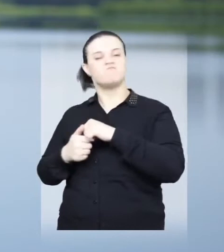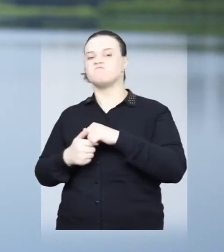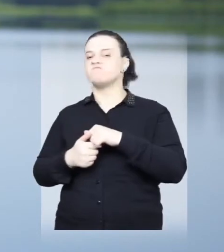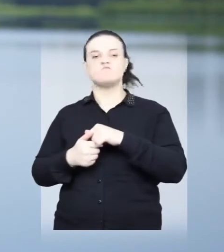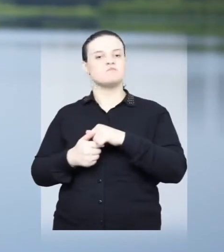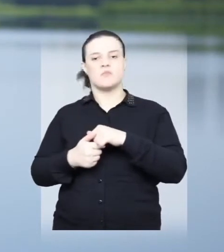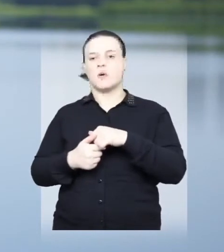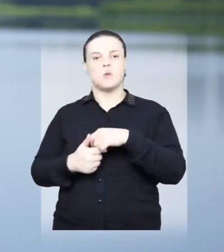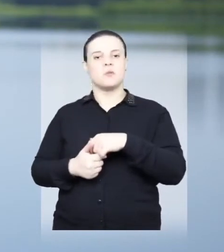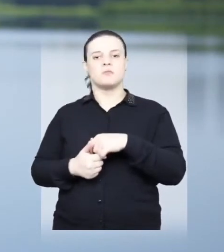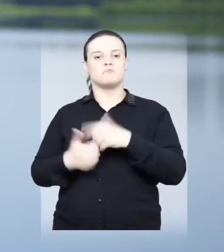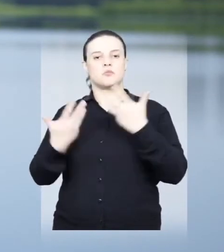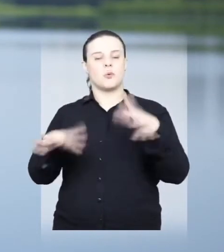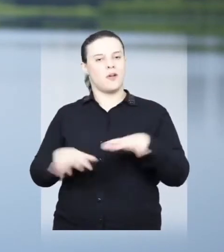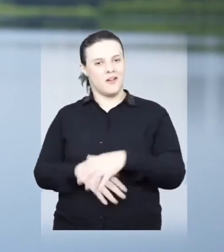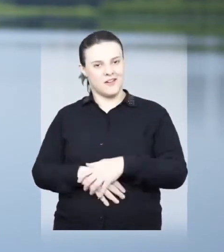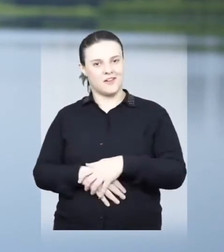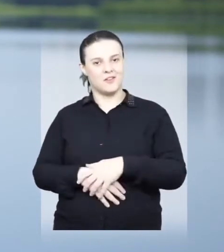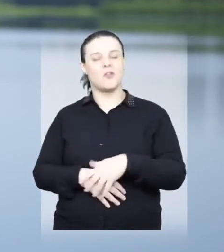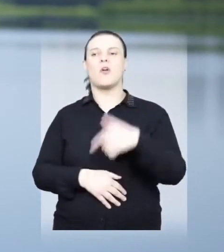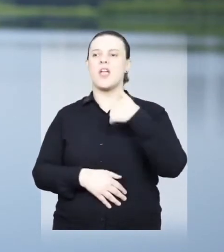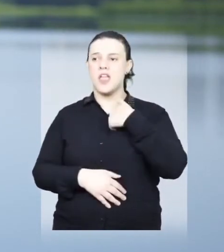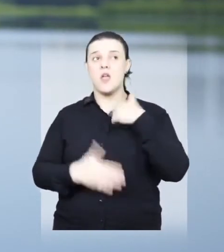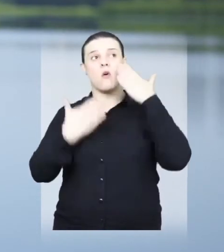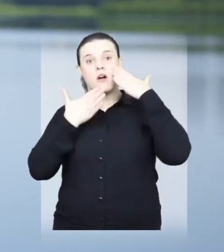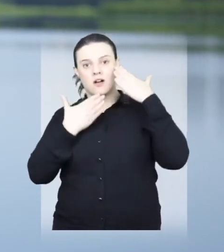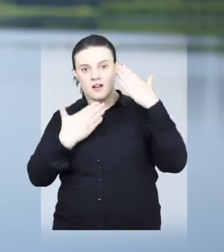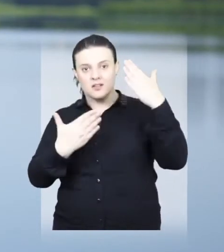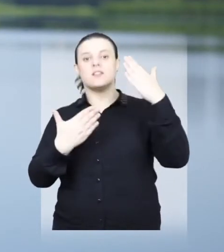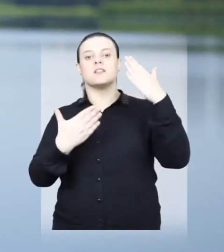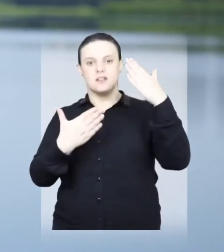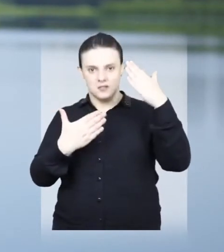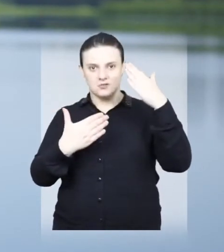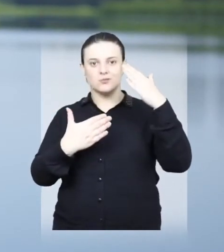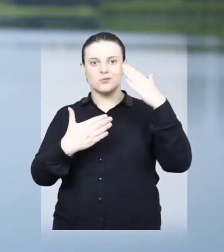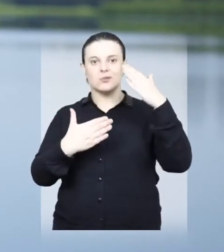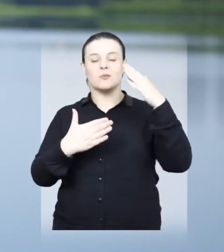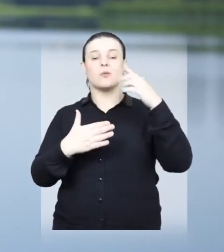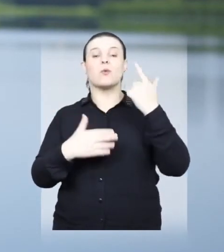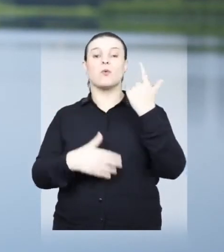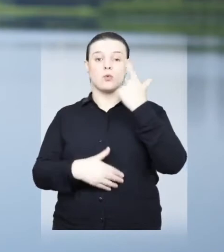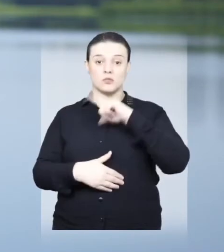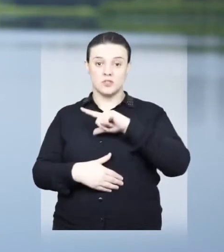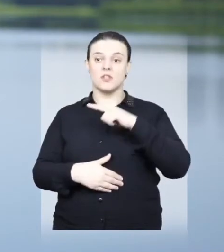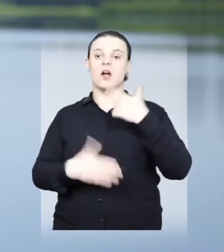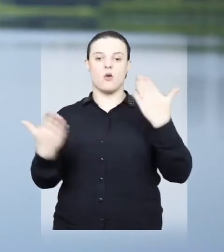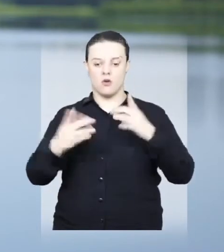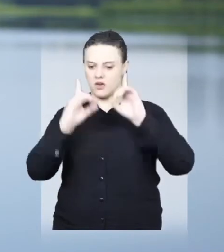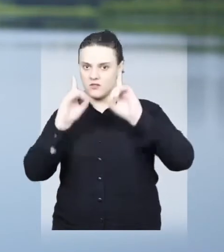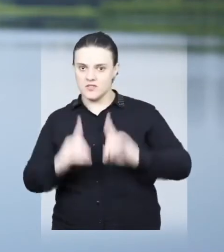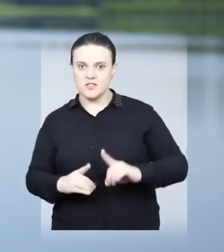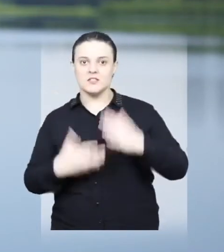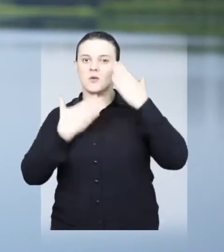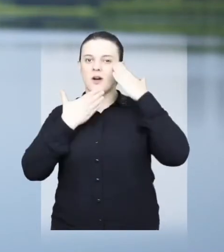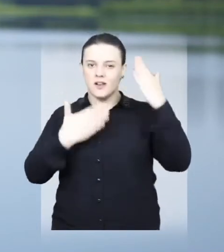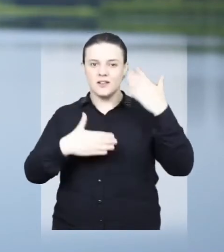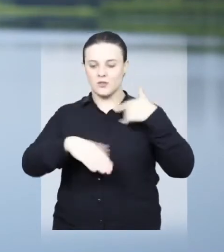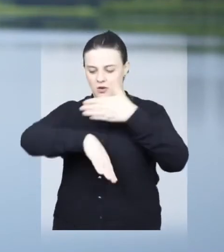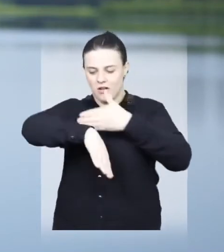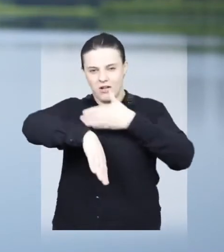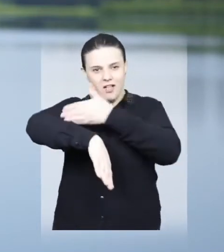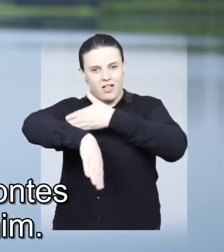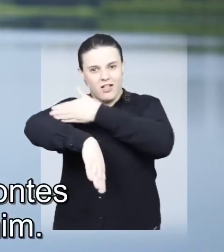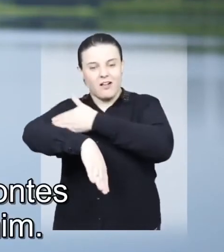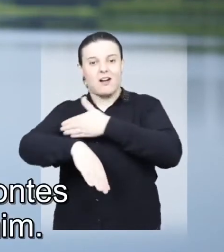não. Eu agradeço a pessoa, a minha deficiência, eu agradeço as minhas cicatrizes,